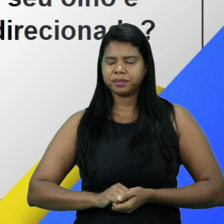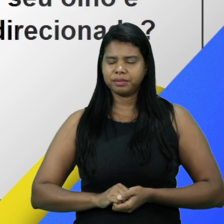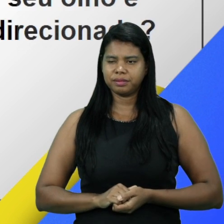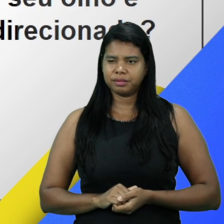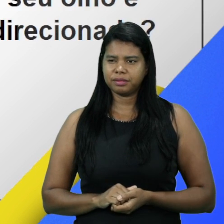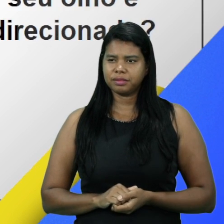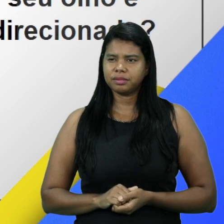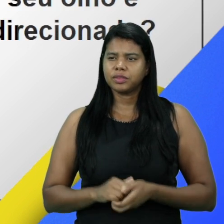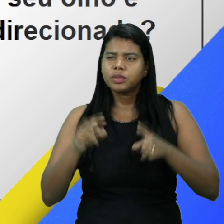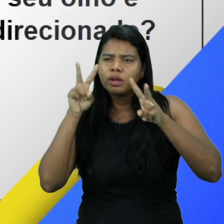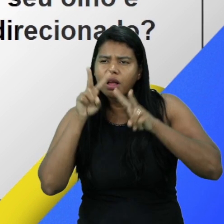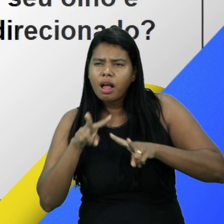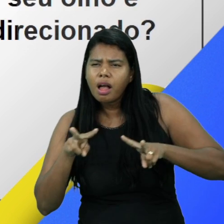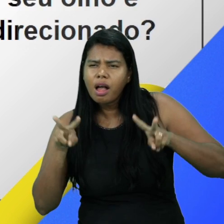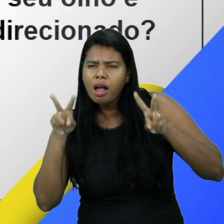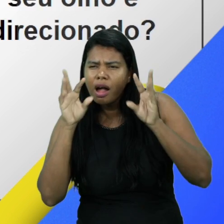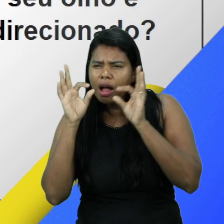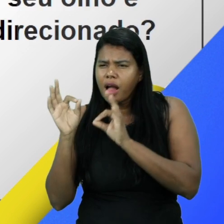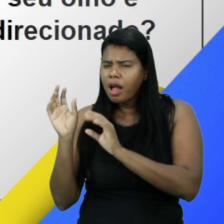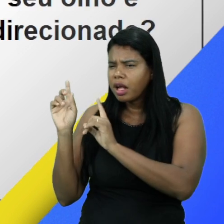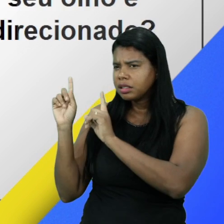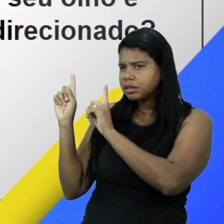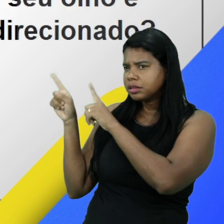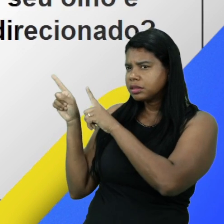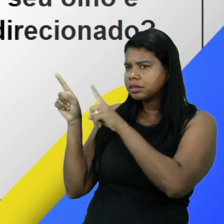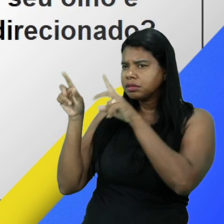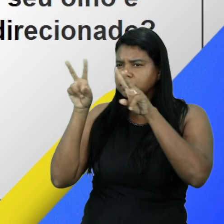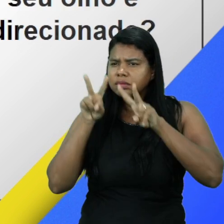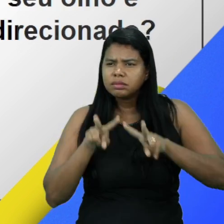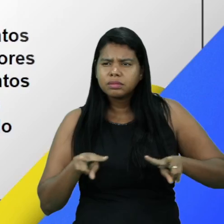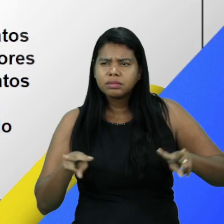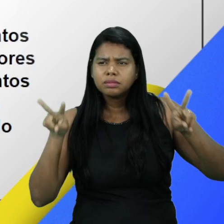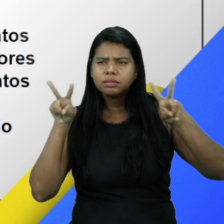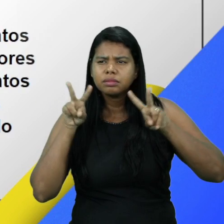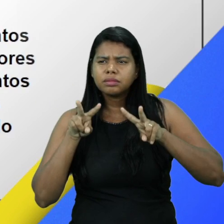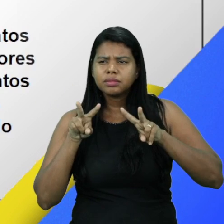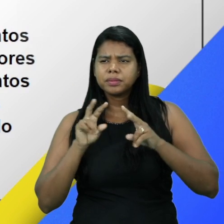O que você vê primeiro nessa composição visual?